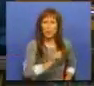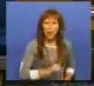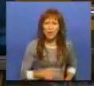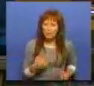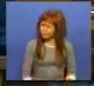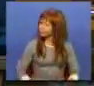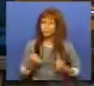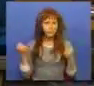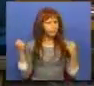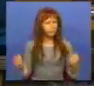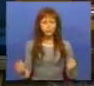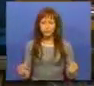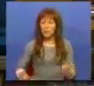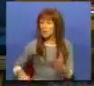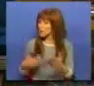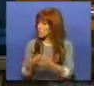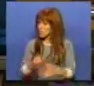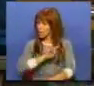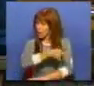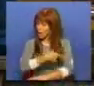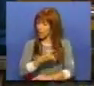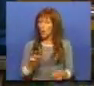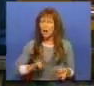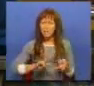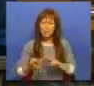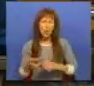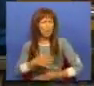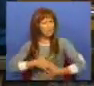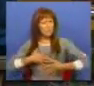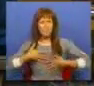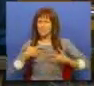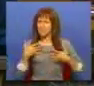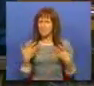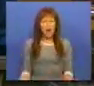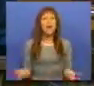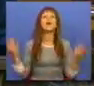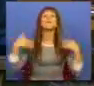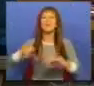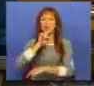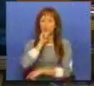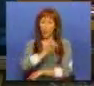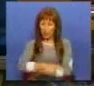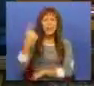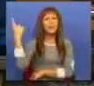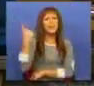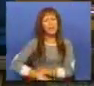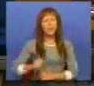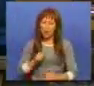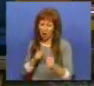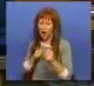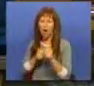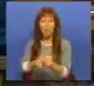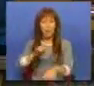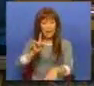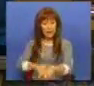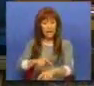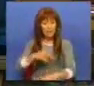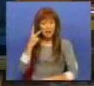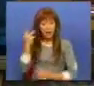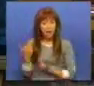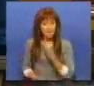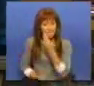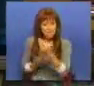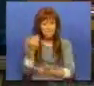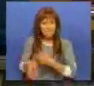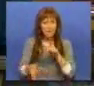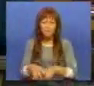não consegue, nem lhe compete reparar as emoções, mas pode e deve acompanhar os tempos que se vivem